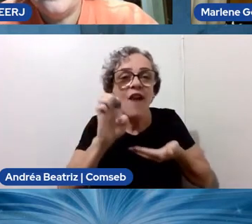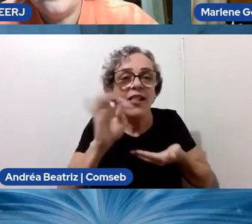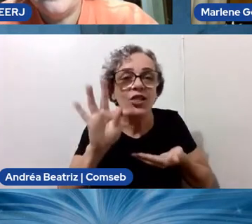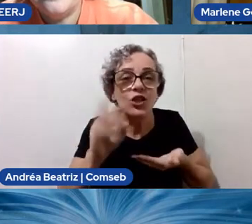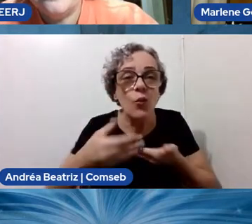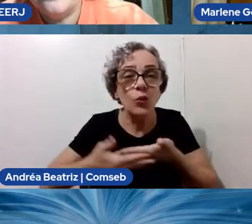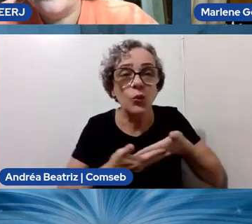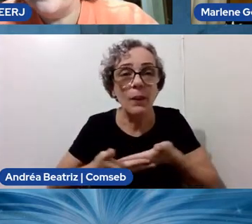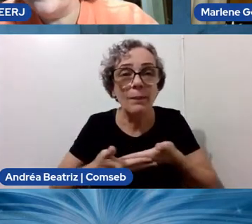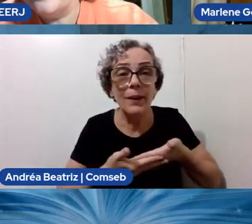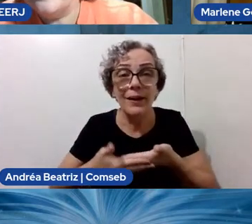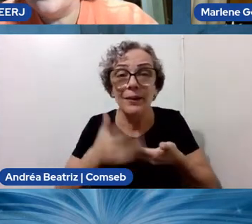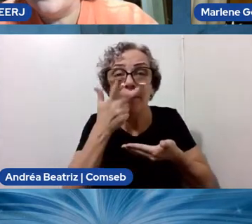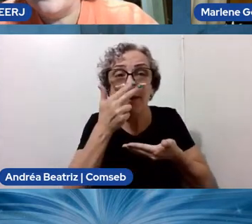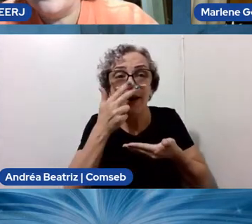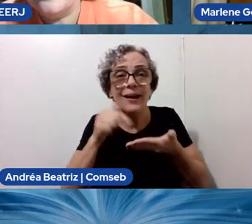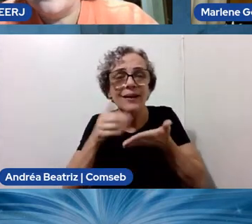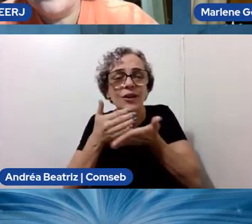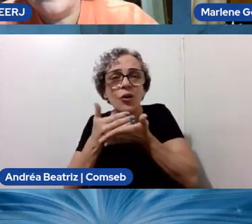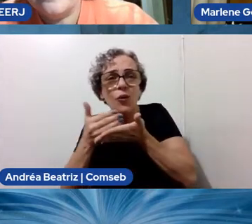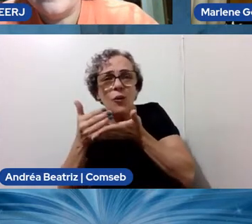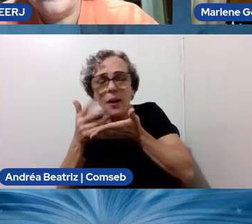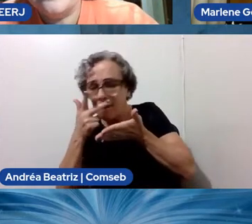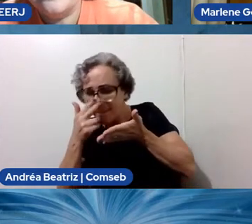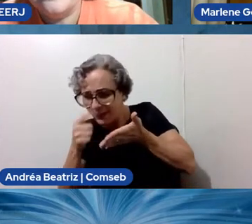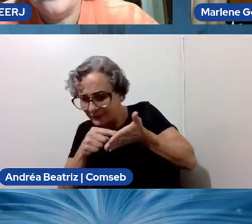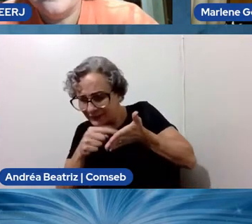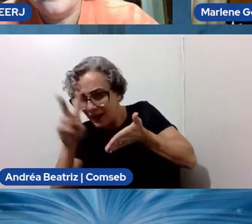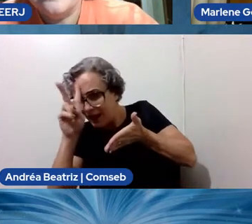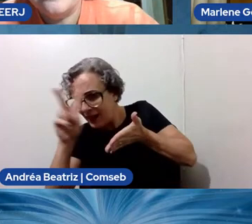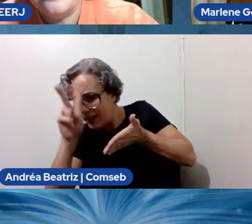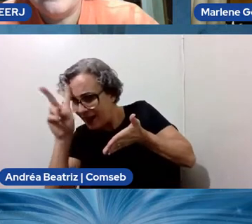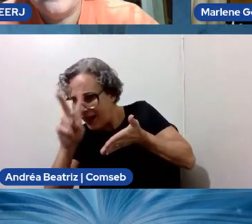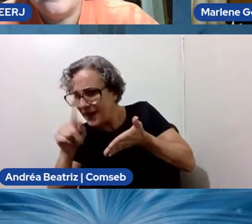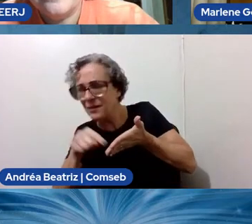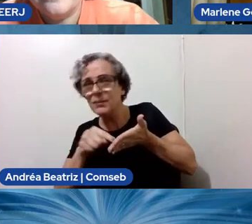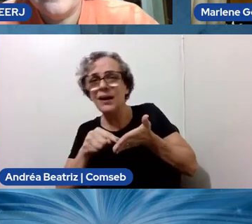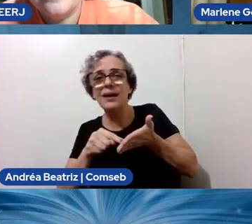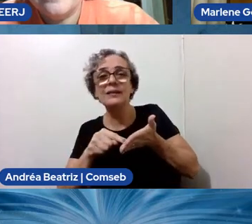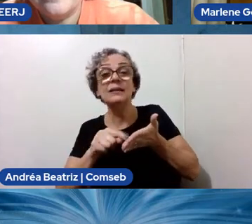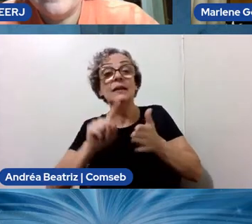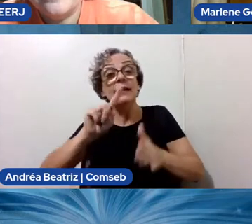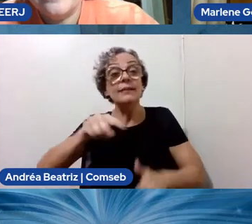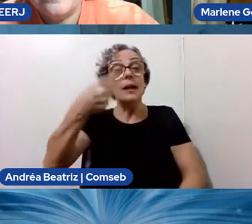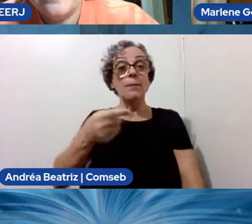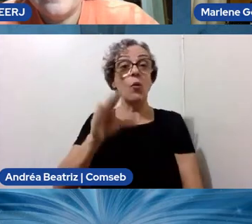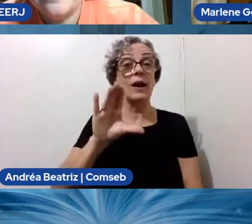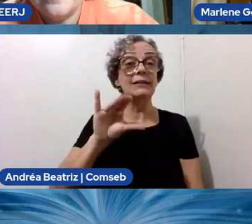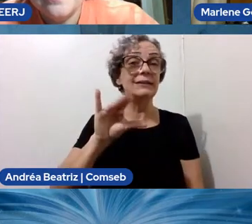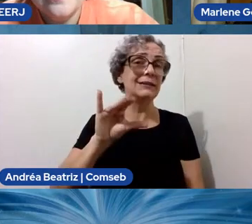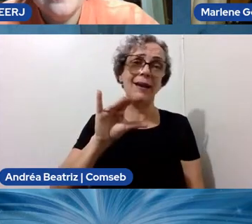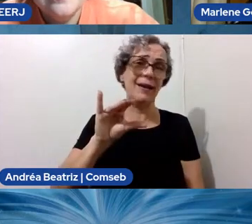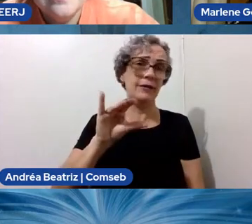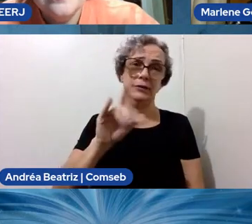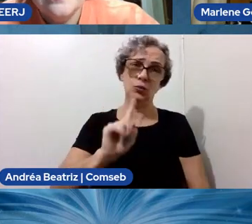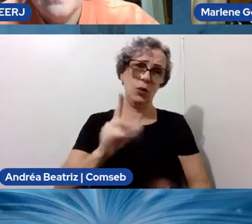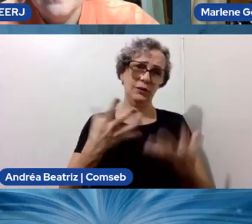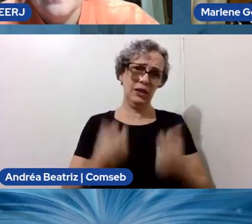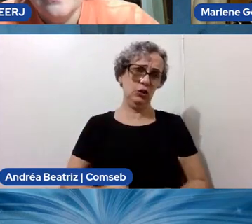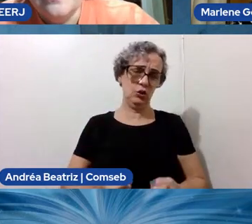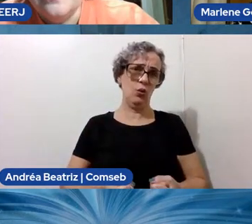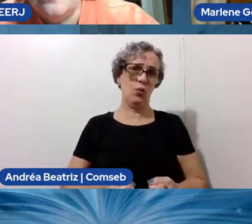que concordava com isso, sem conhecer André Luiz, mas Haeckel aventou essa hipótese que a ciência depois rejeitou, embora